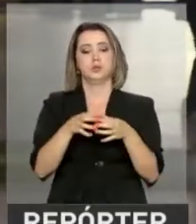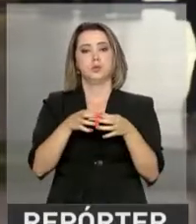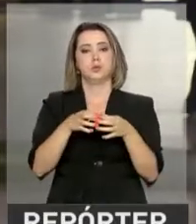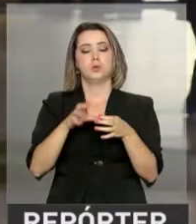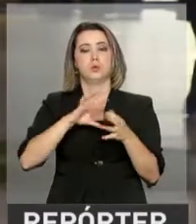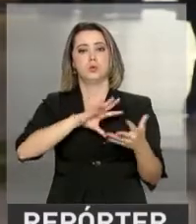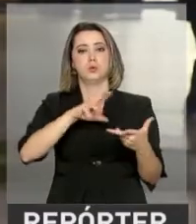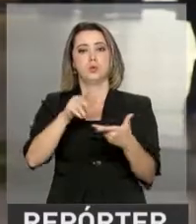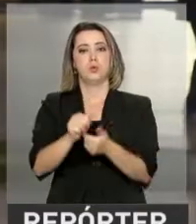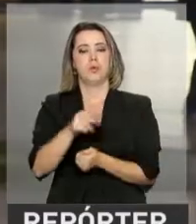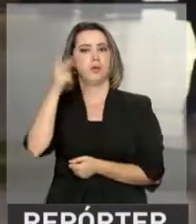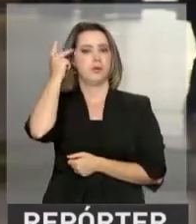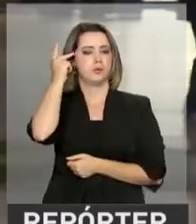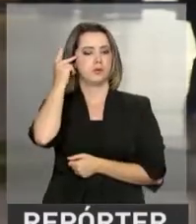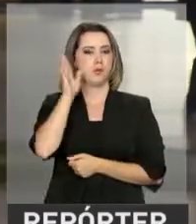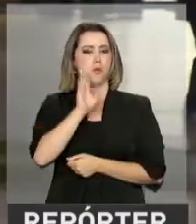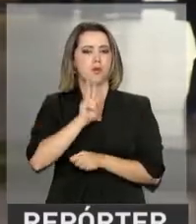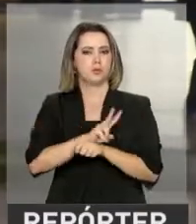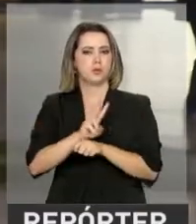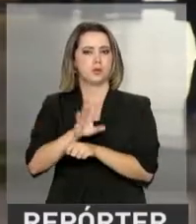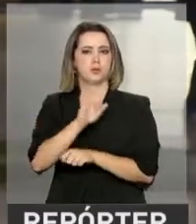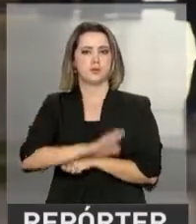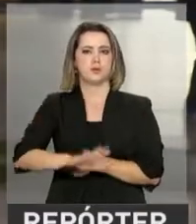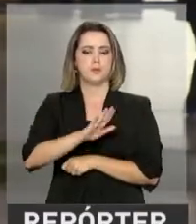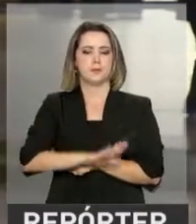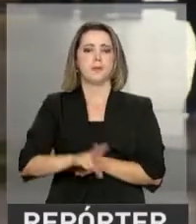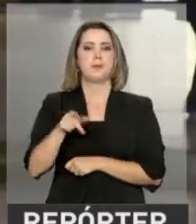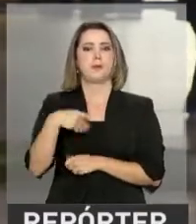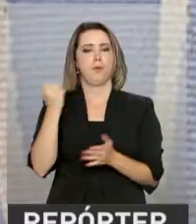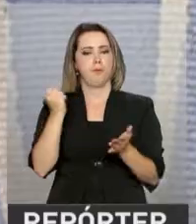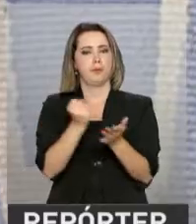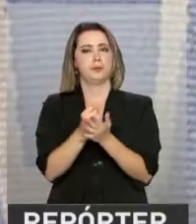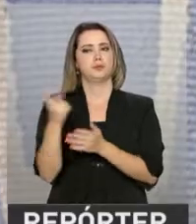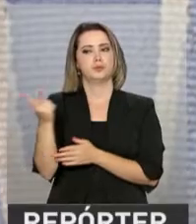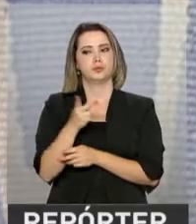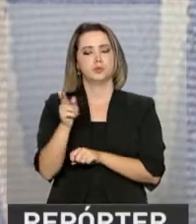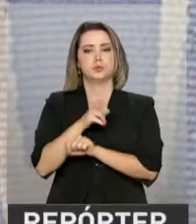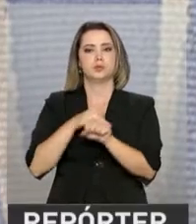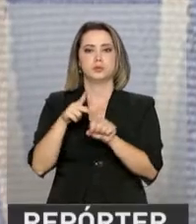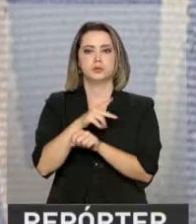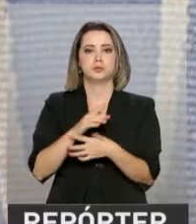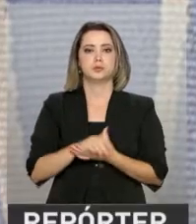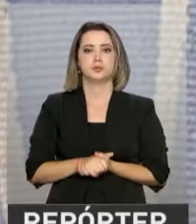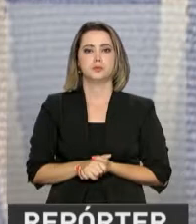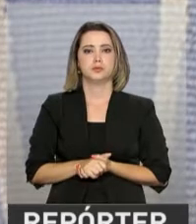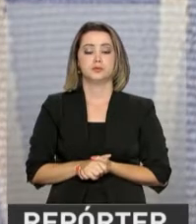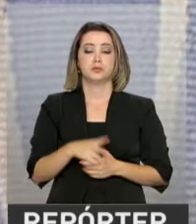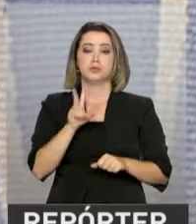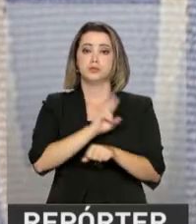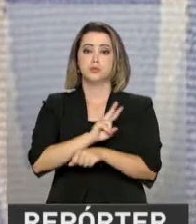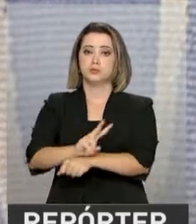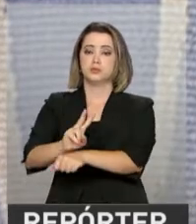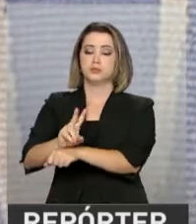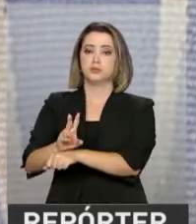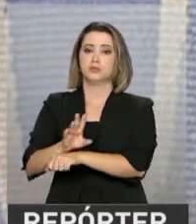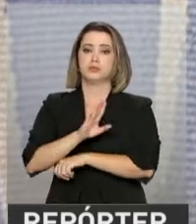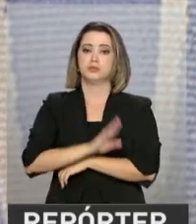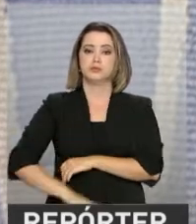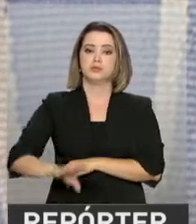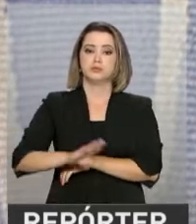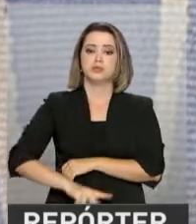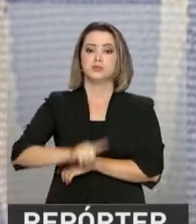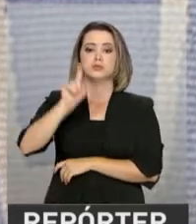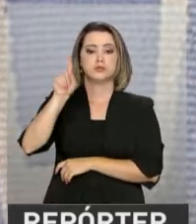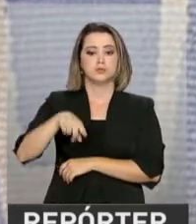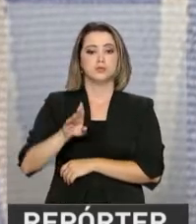criança em são paulo foi tratado como um marco na relação dos dois países se a defesa da criança é de ver